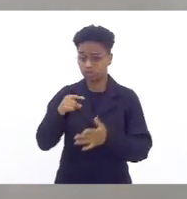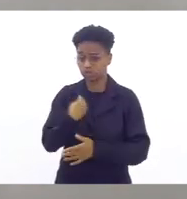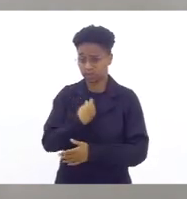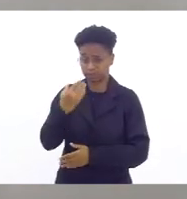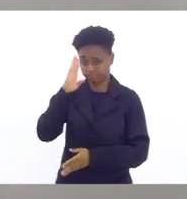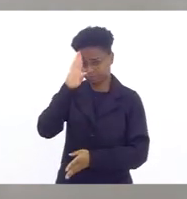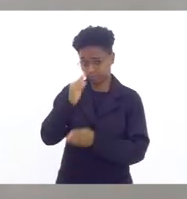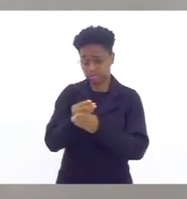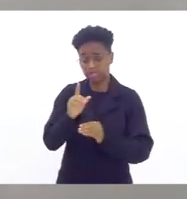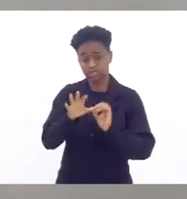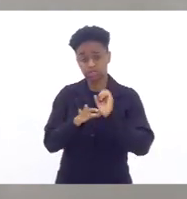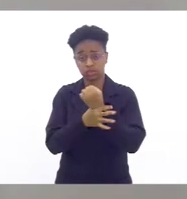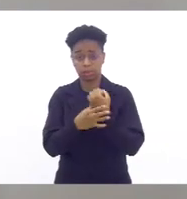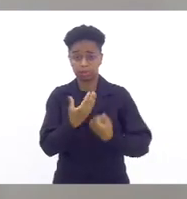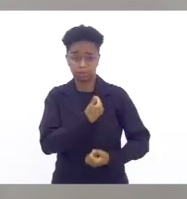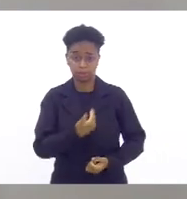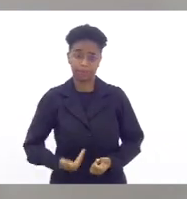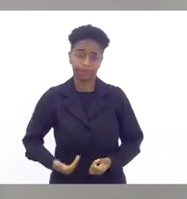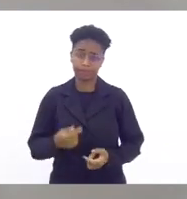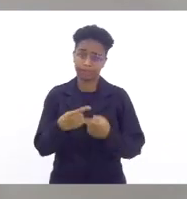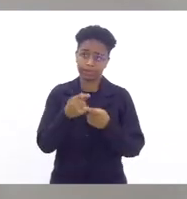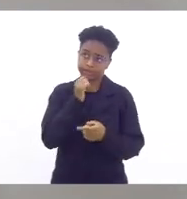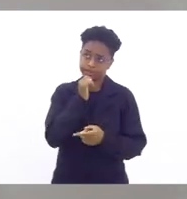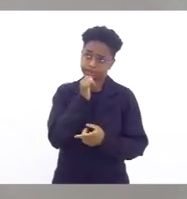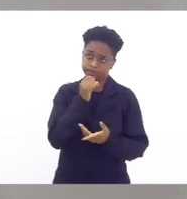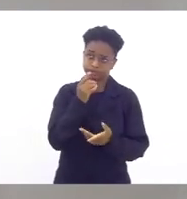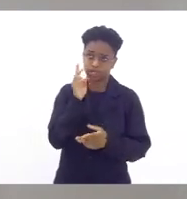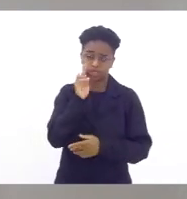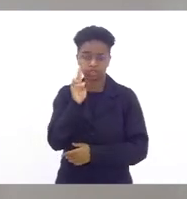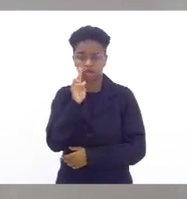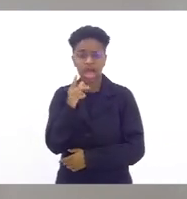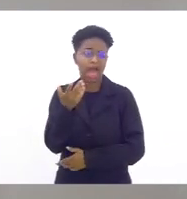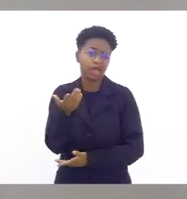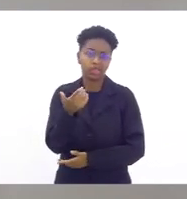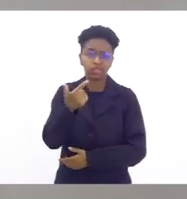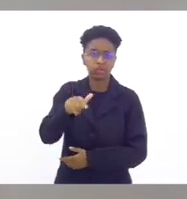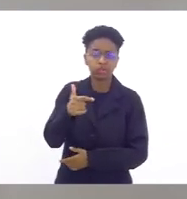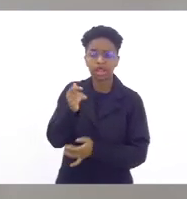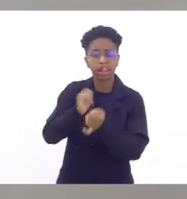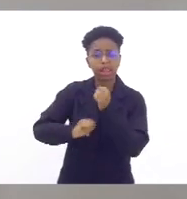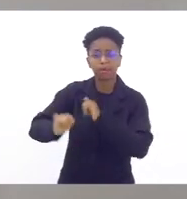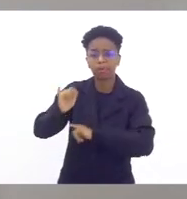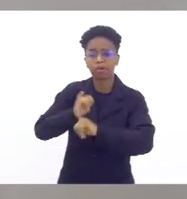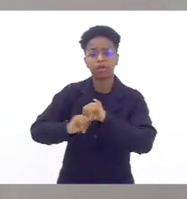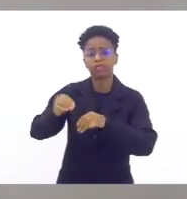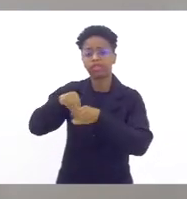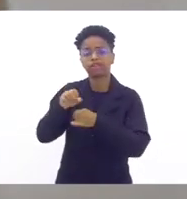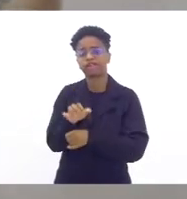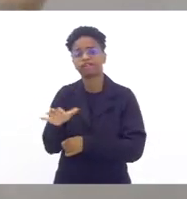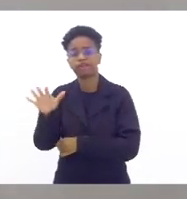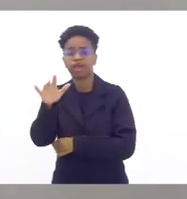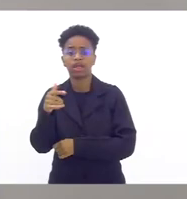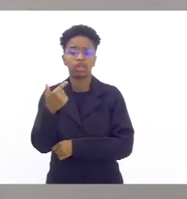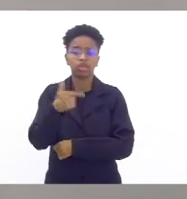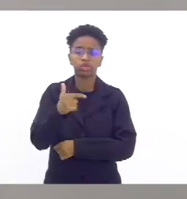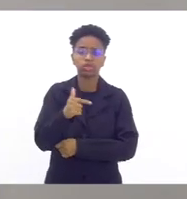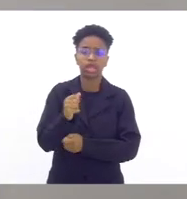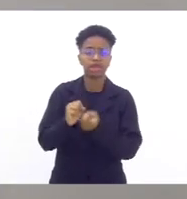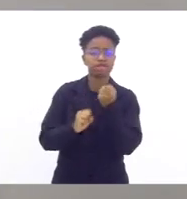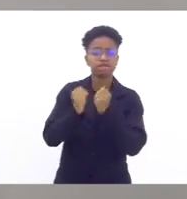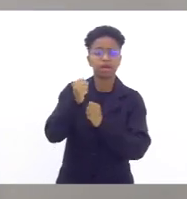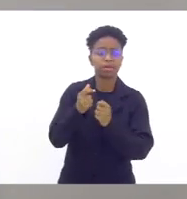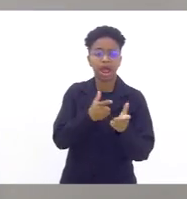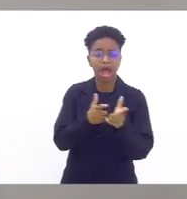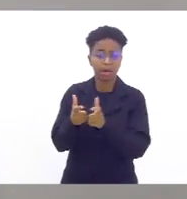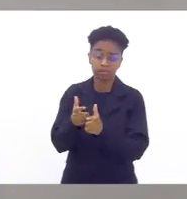Pública porque Ah é aquela historinha que todo mundo fala ah mas não tem laboratório dentro da favela ai mas não tem fábrica de arma